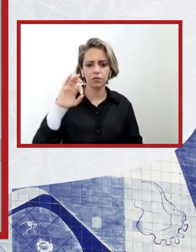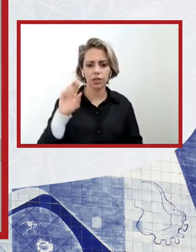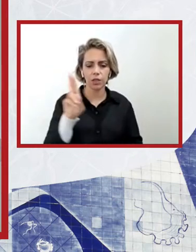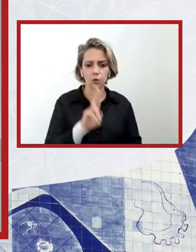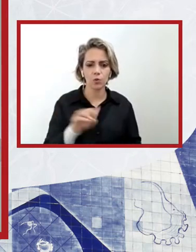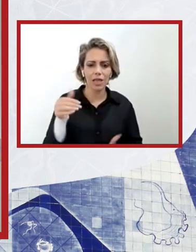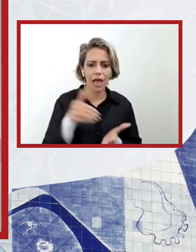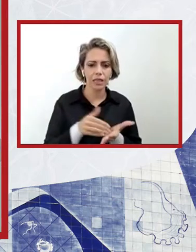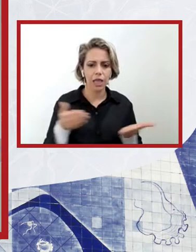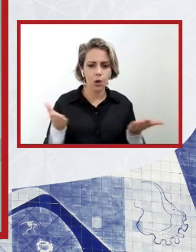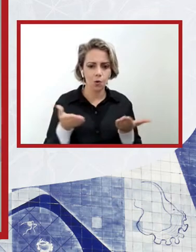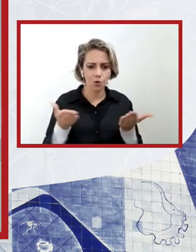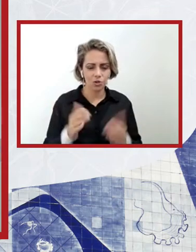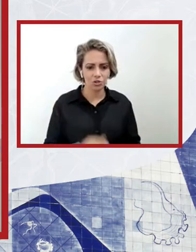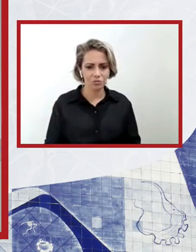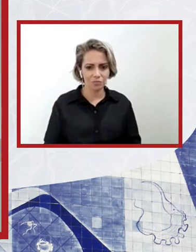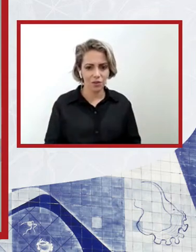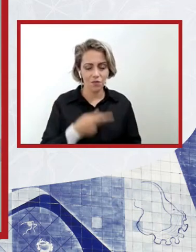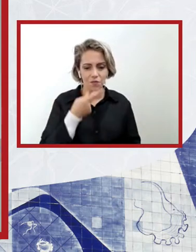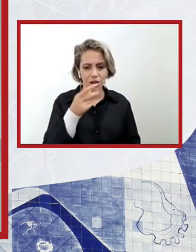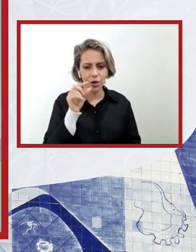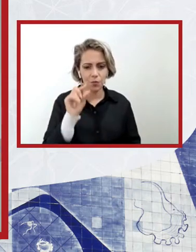né? Então, para você falar um pouquinho